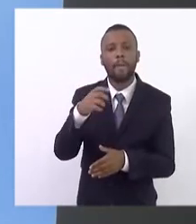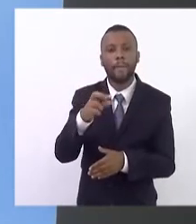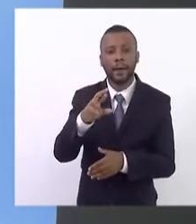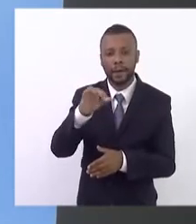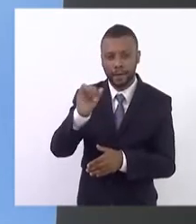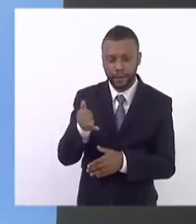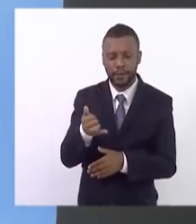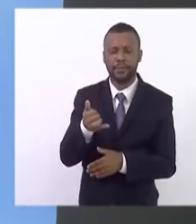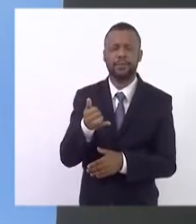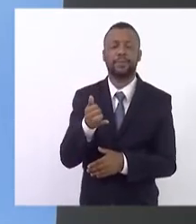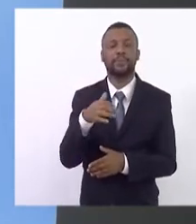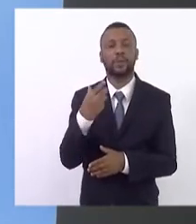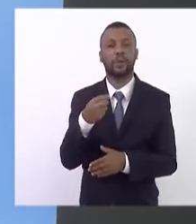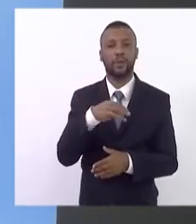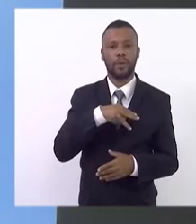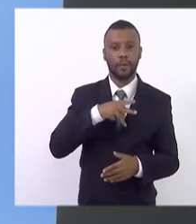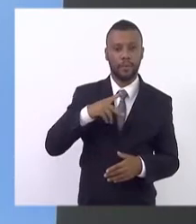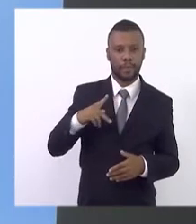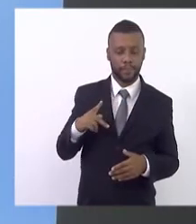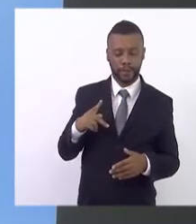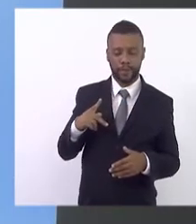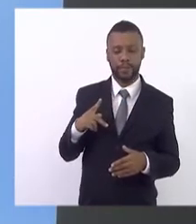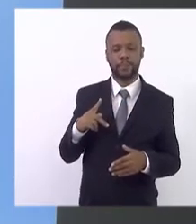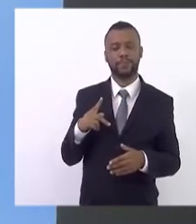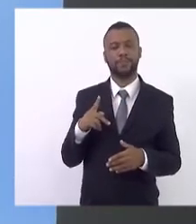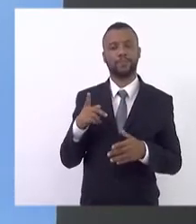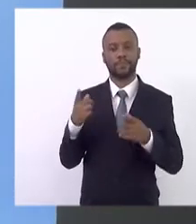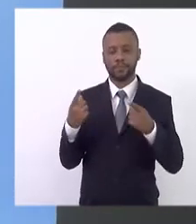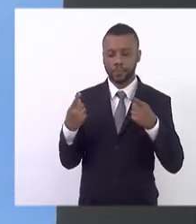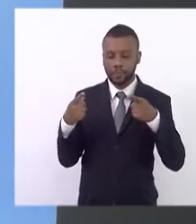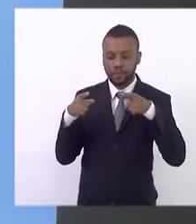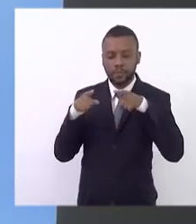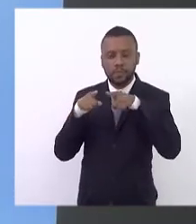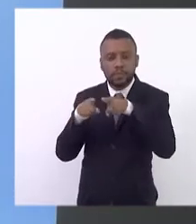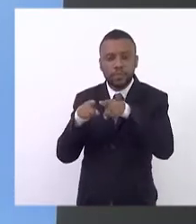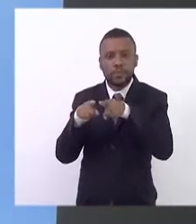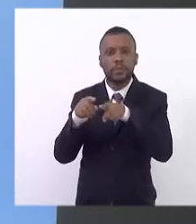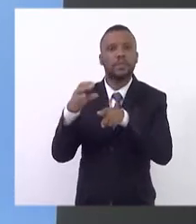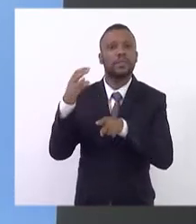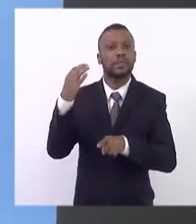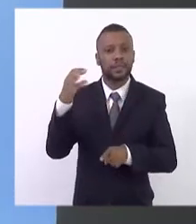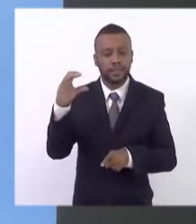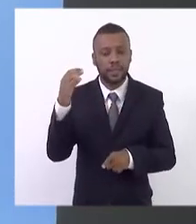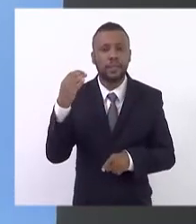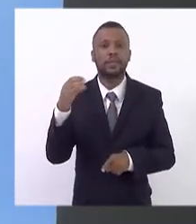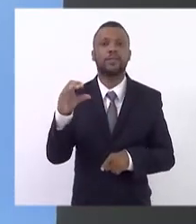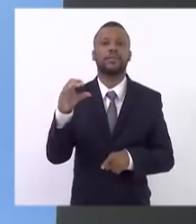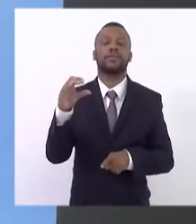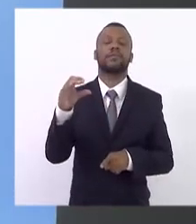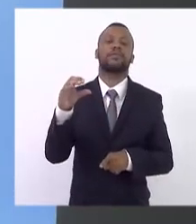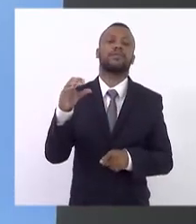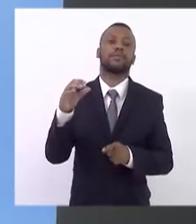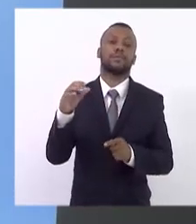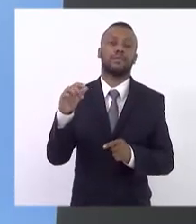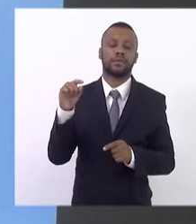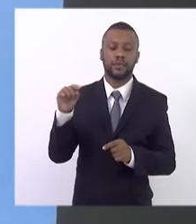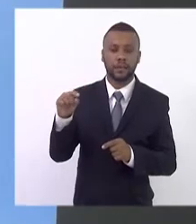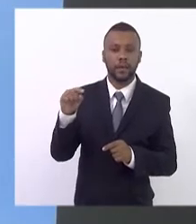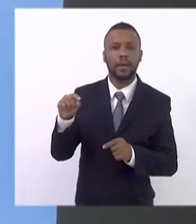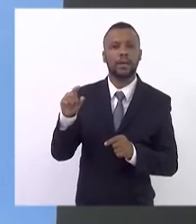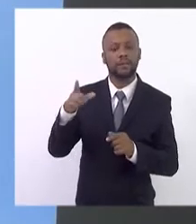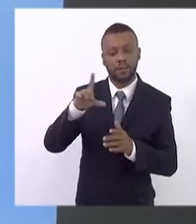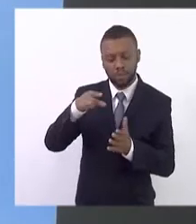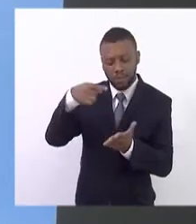o Ministério Público, com um assento em Niterói, né, ele celebrou, até